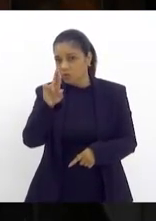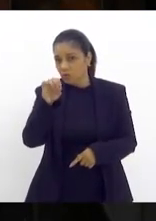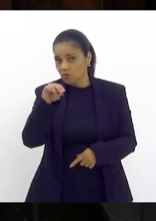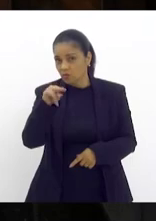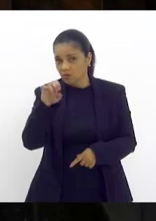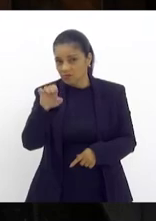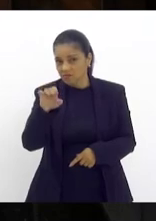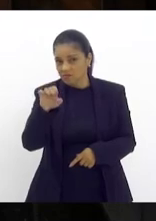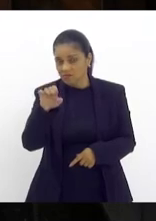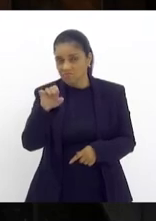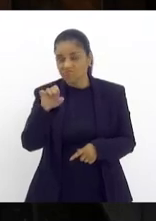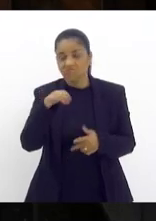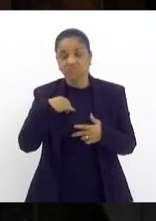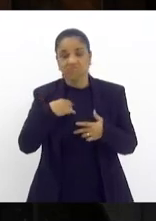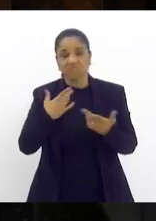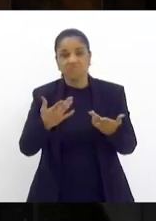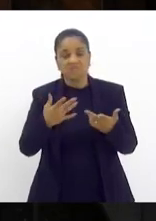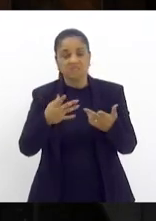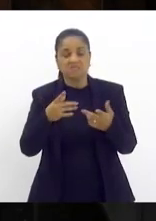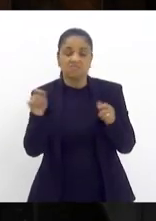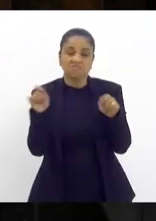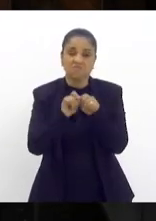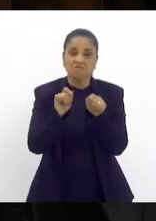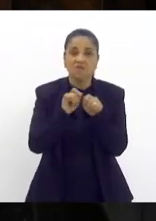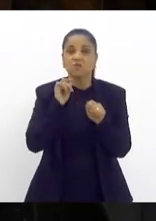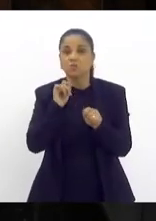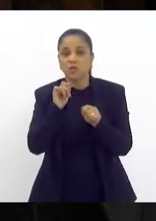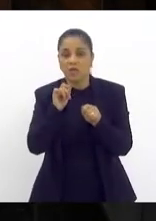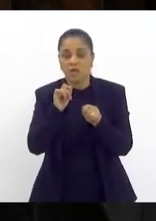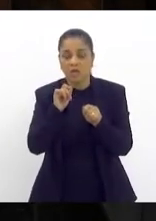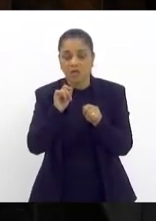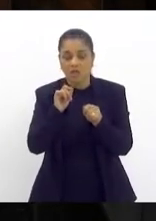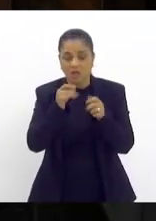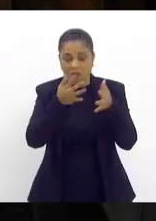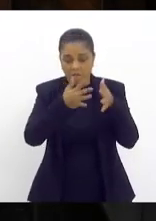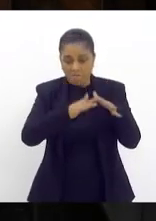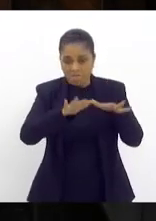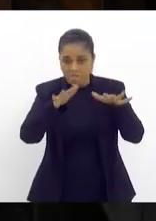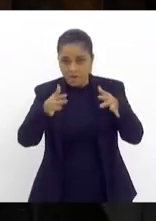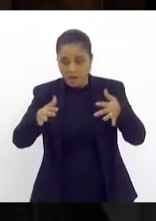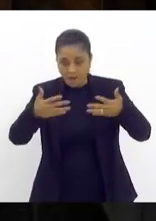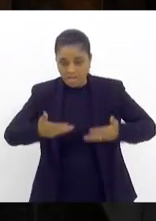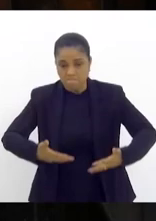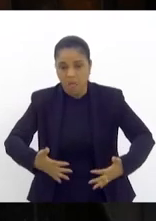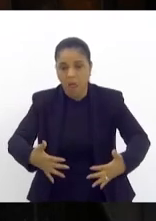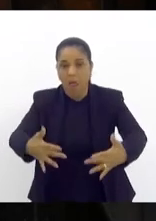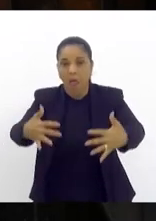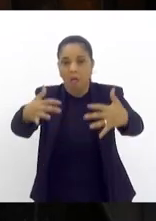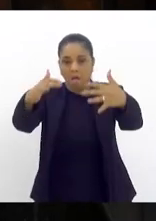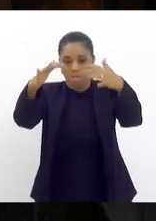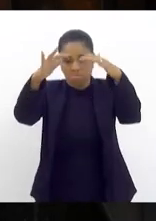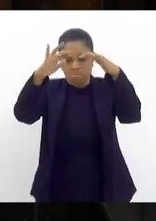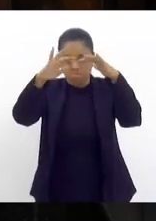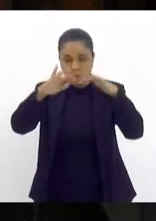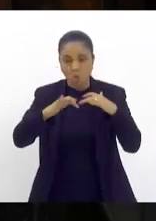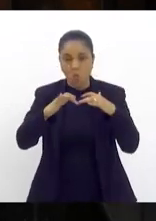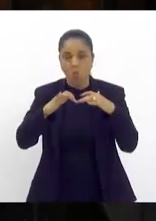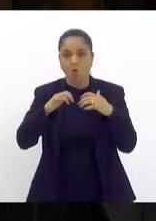submarinos capaz de provocar tsunamis radioativos e comemora